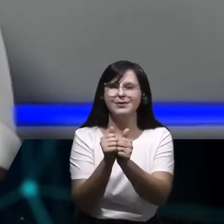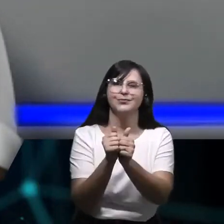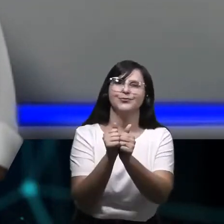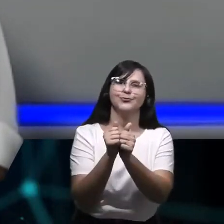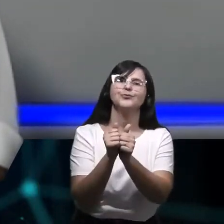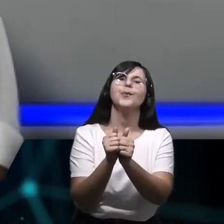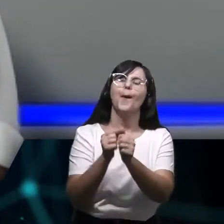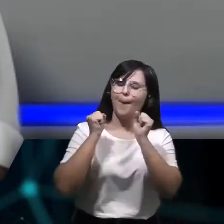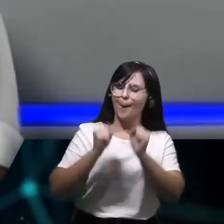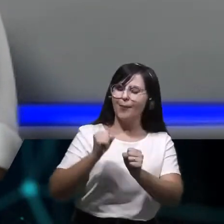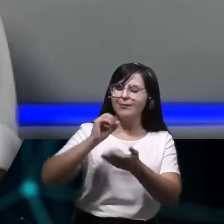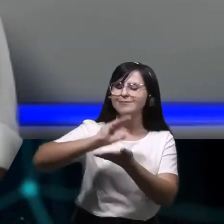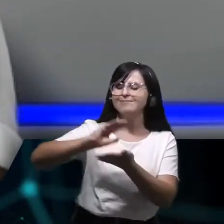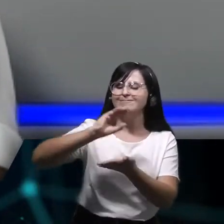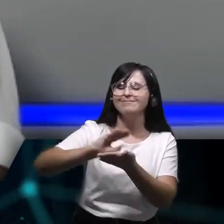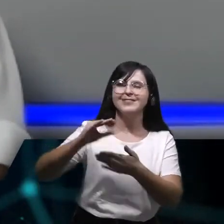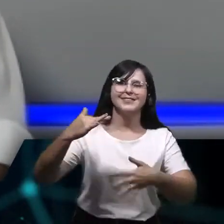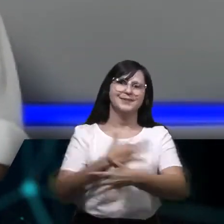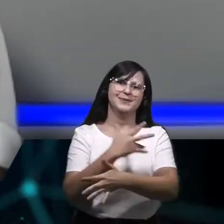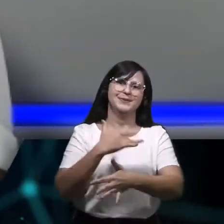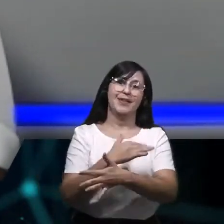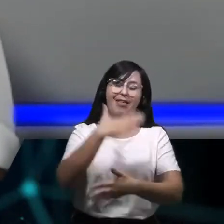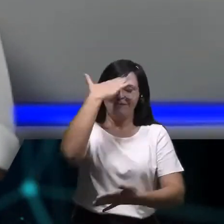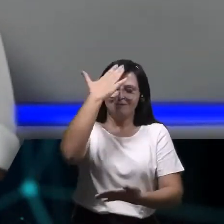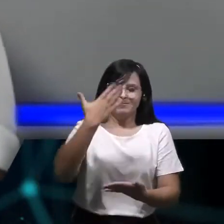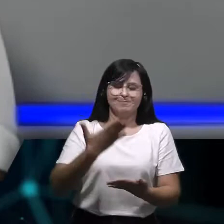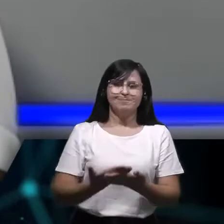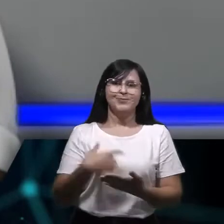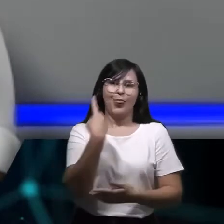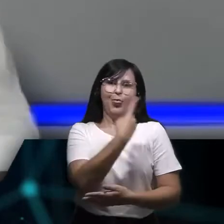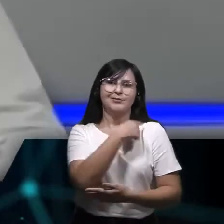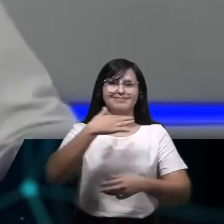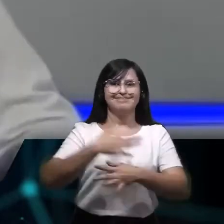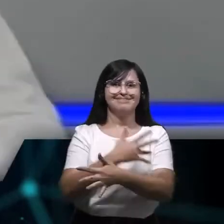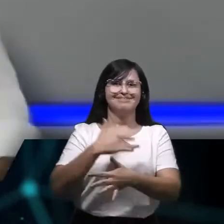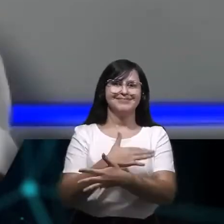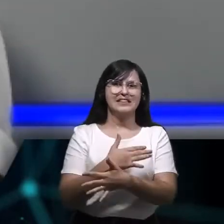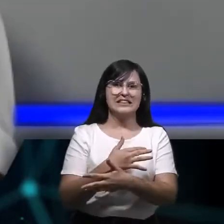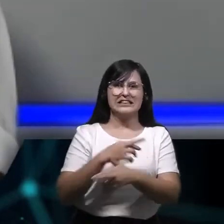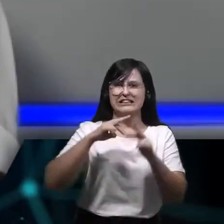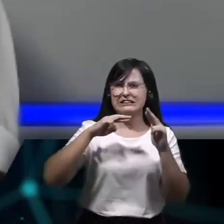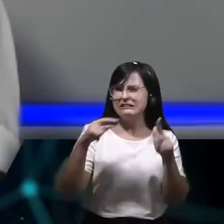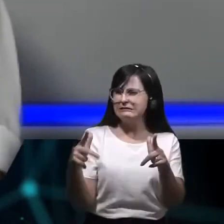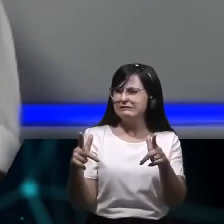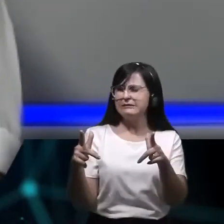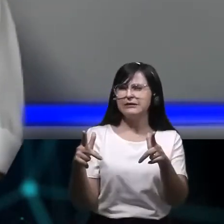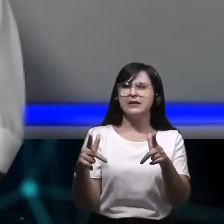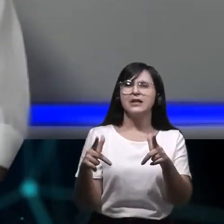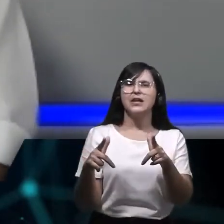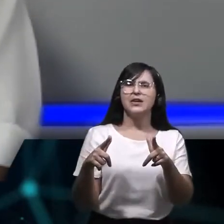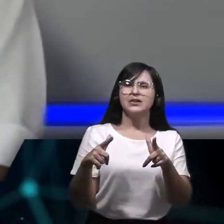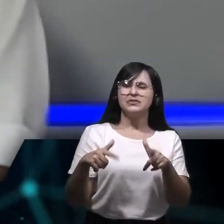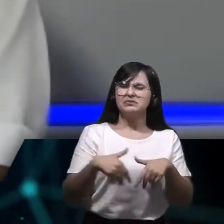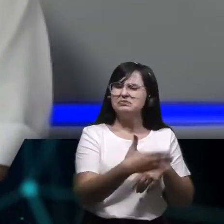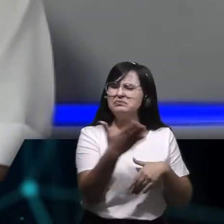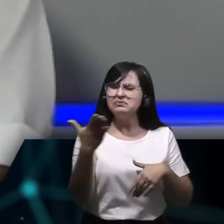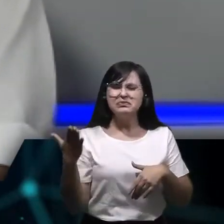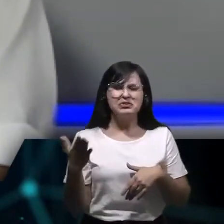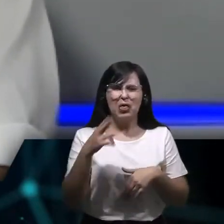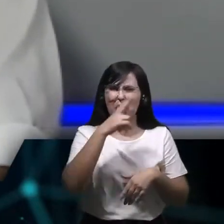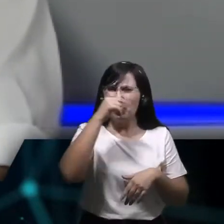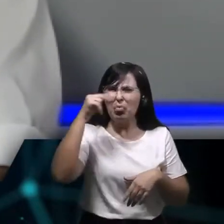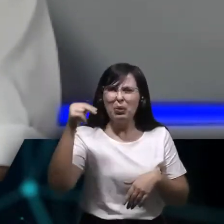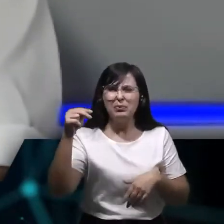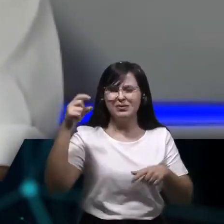gente investir no nosso município, porque eu acredito no nosso município. Ao contrário dos candidatos, que nunca